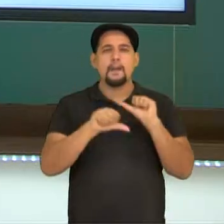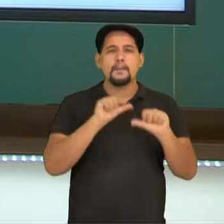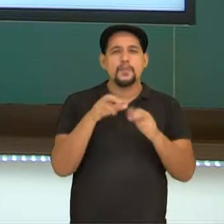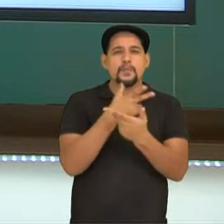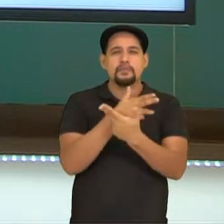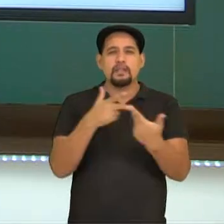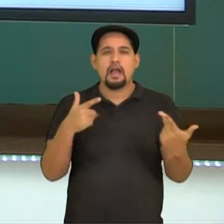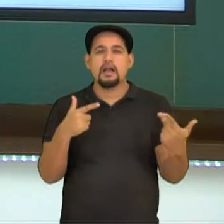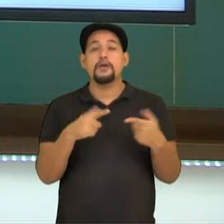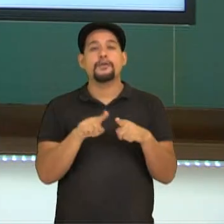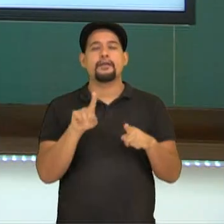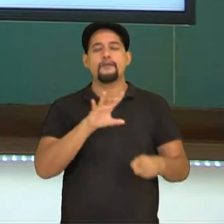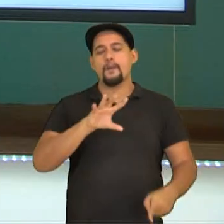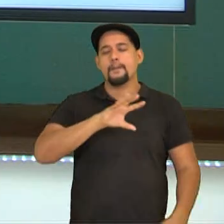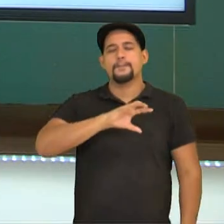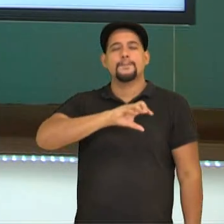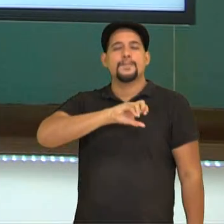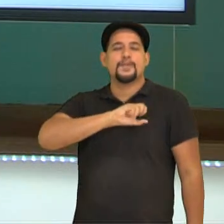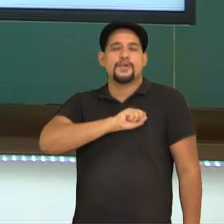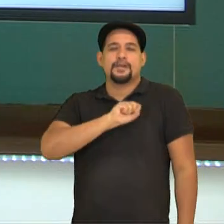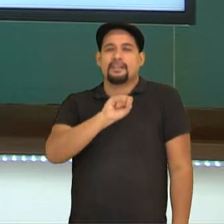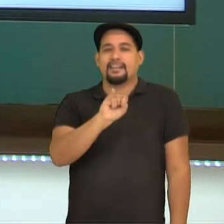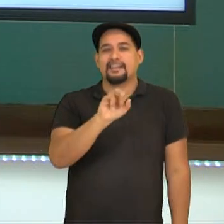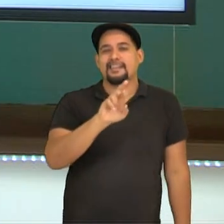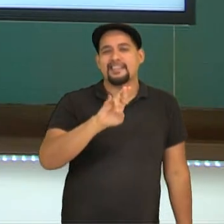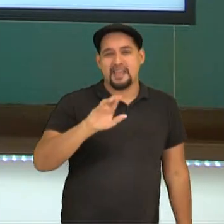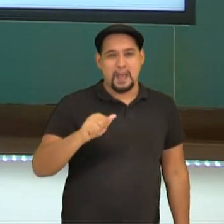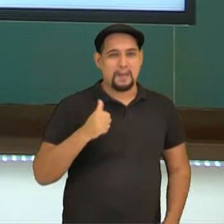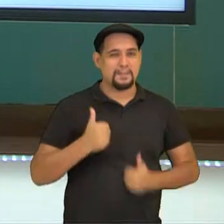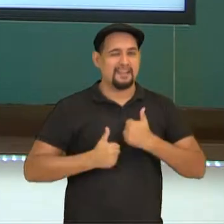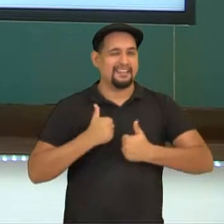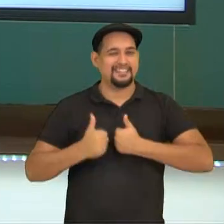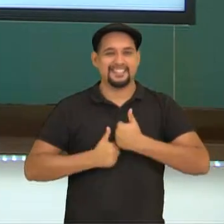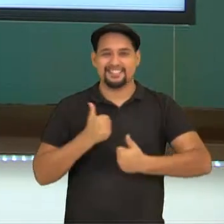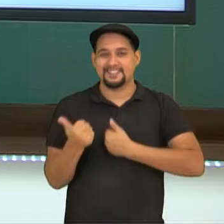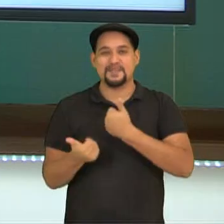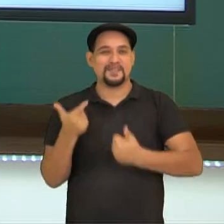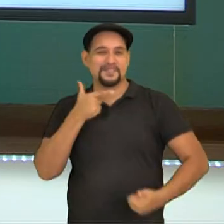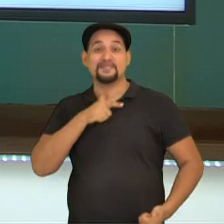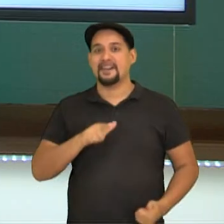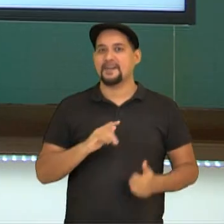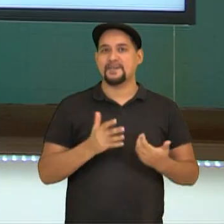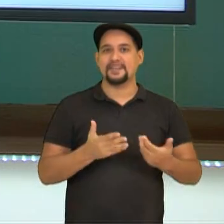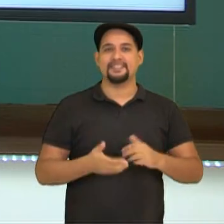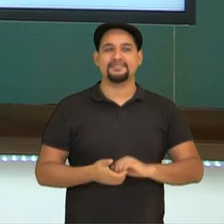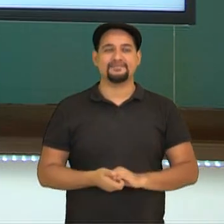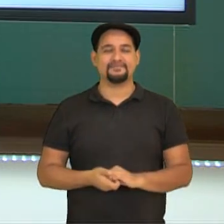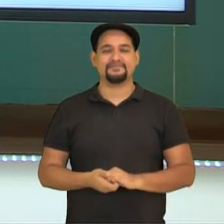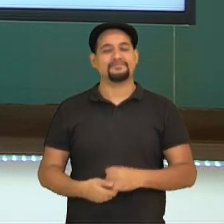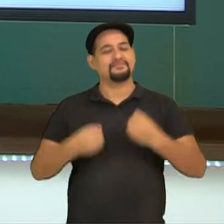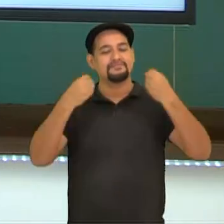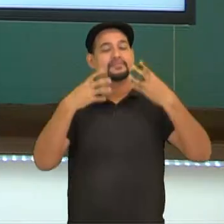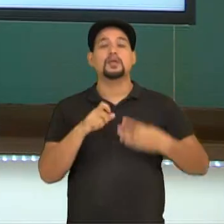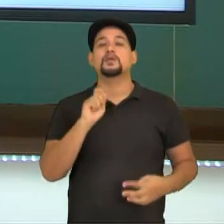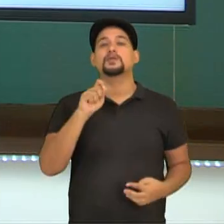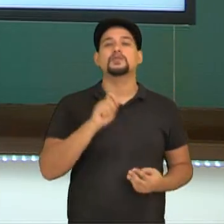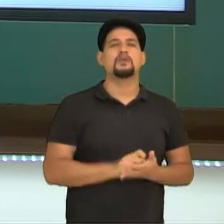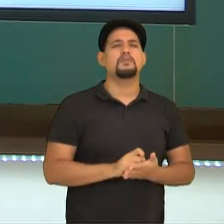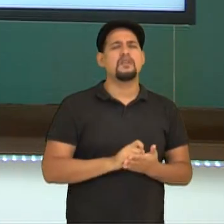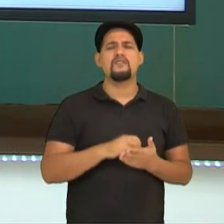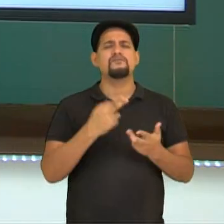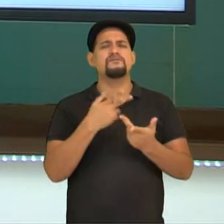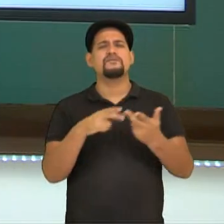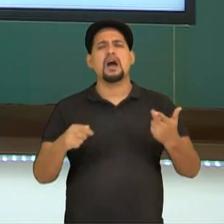e trazer o amor para a Íria, beleza? Vamos continuando então aqui. Vamos falar dos sinais de